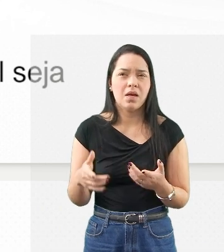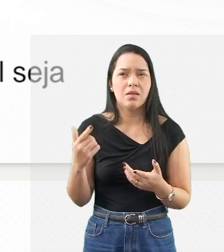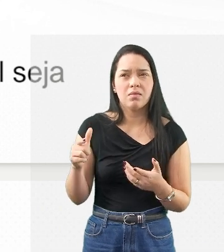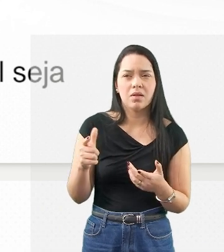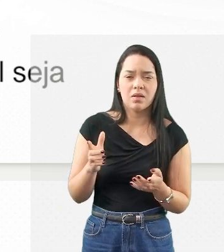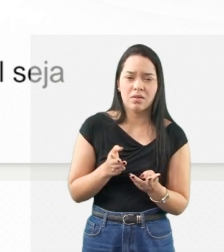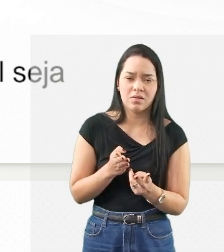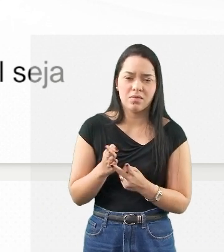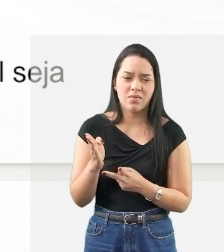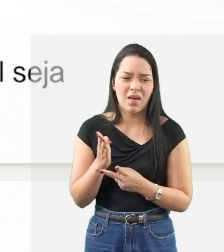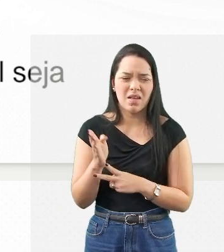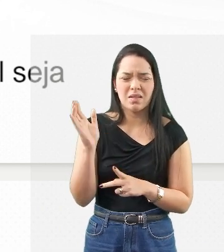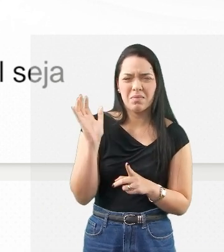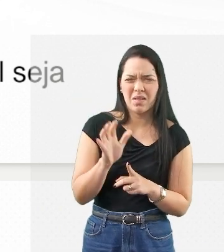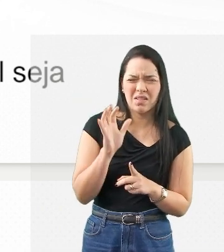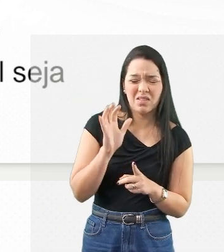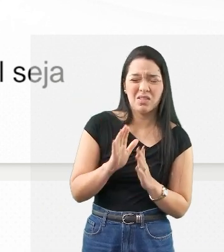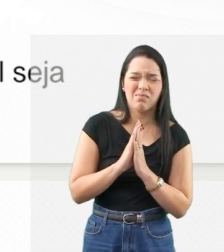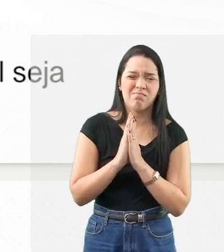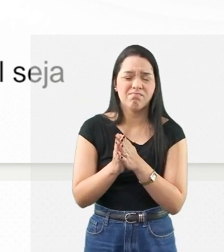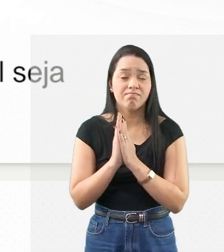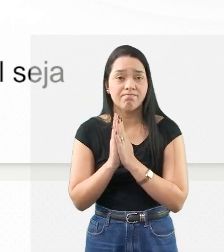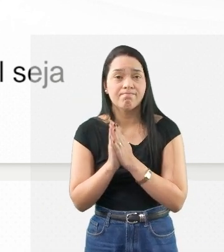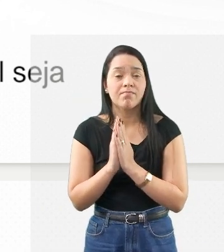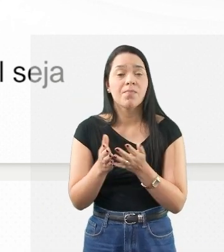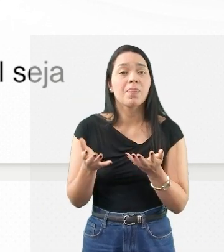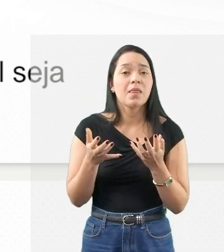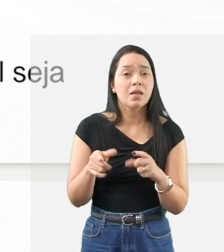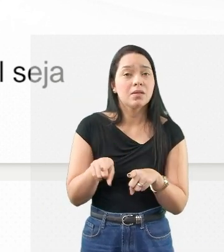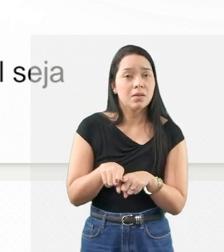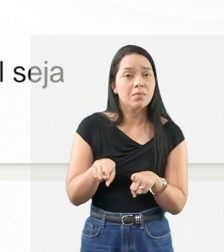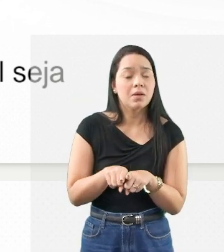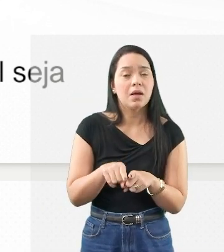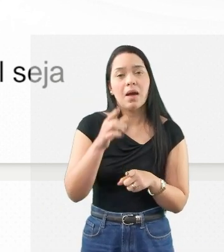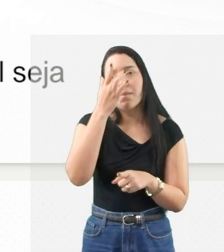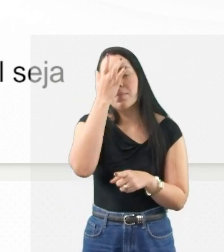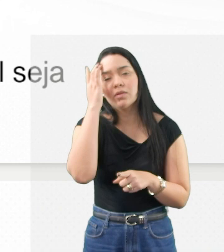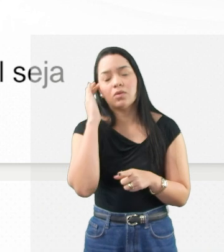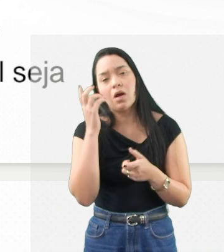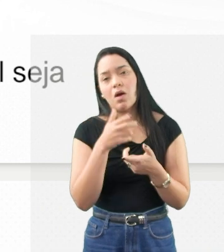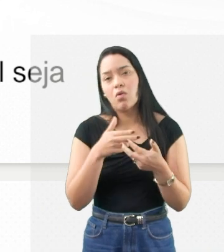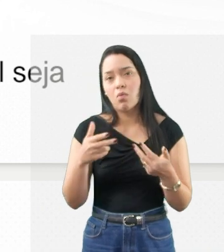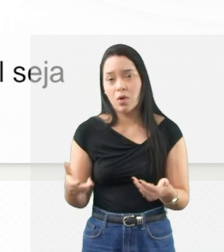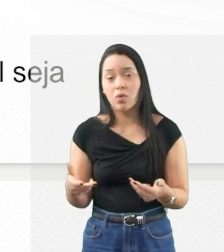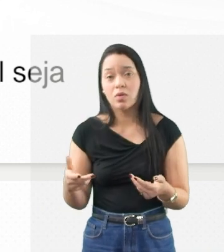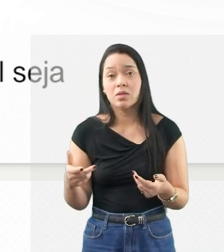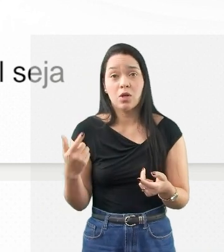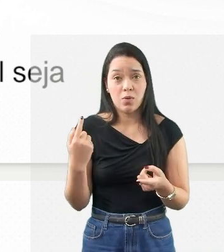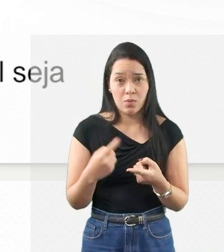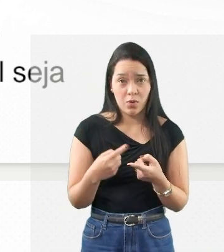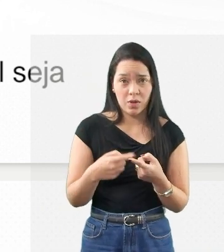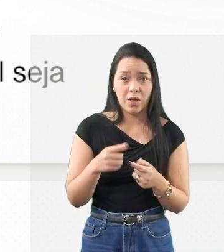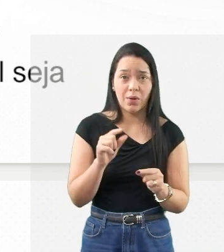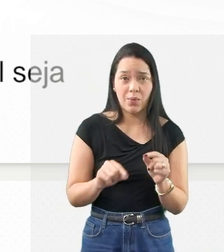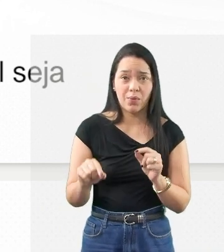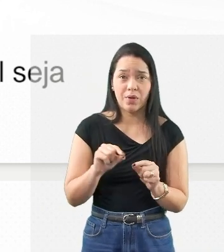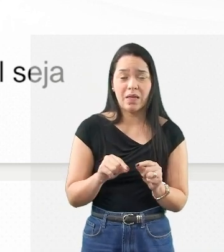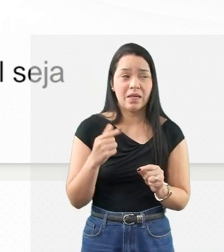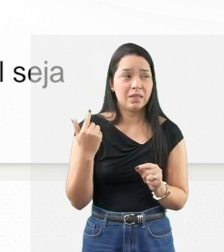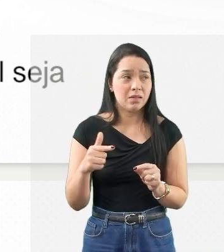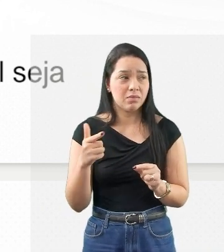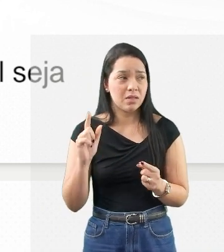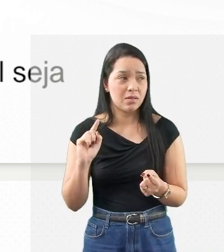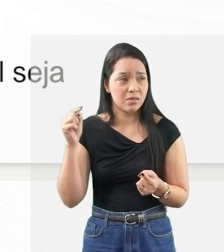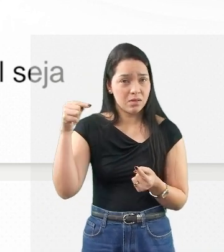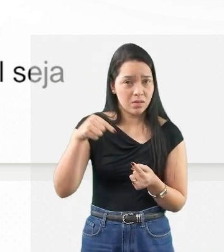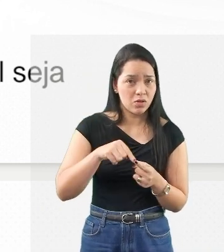esse viés apelativo, persuasivo, de querer convencer alguém a alguma coisa, justamente porque ele não tem essa